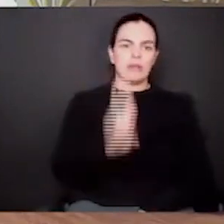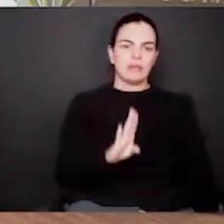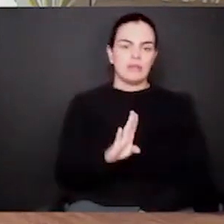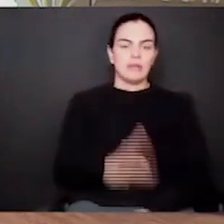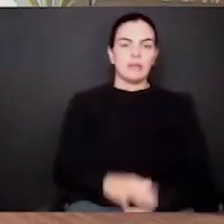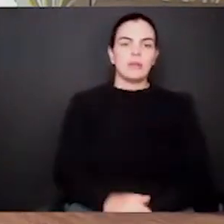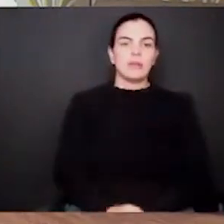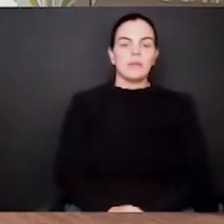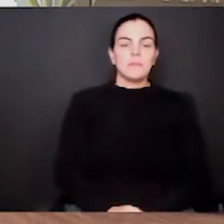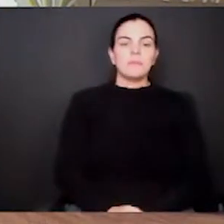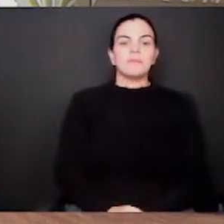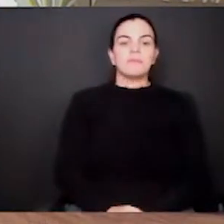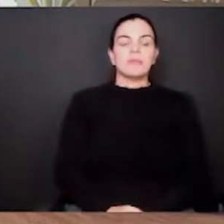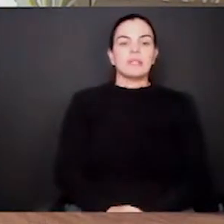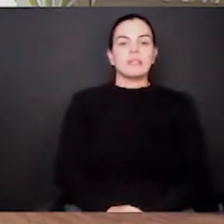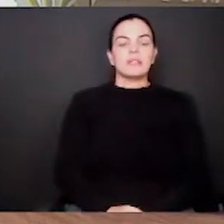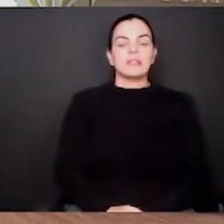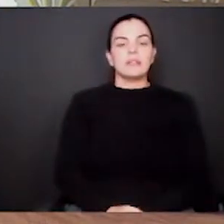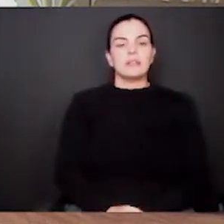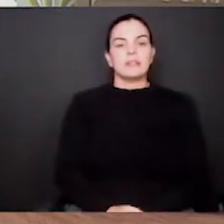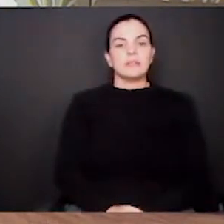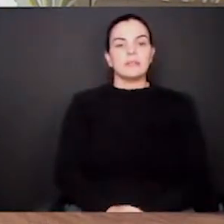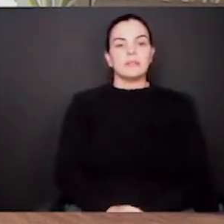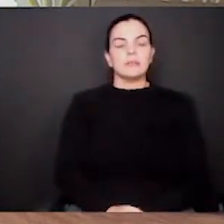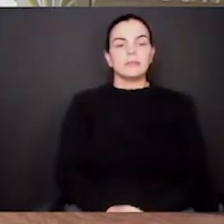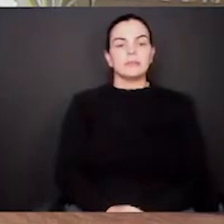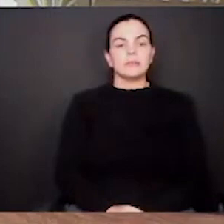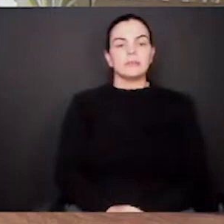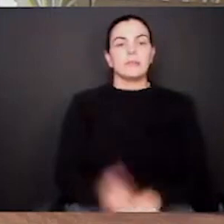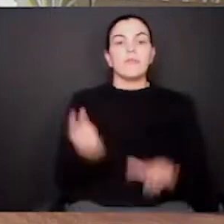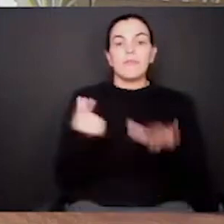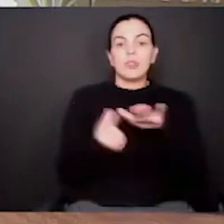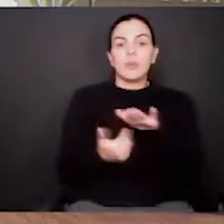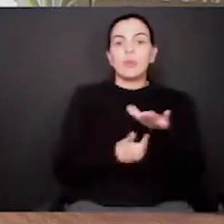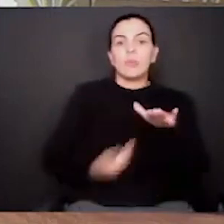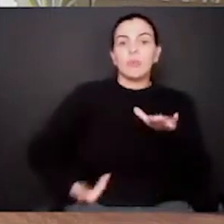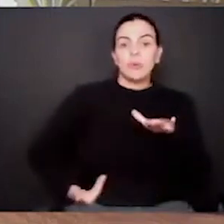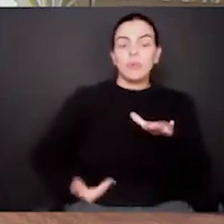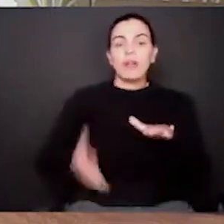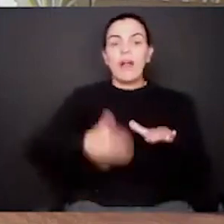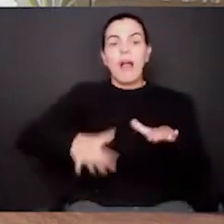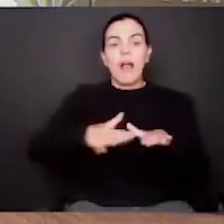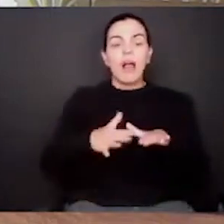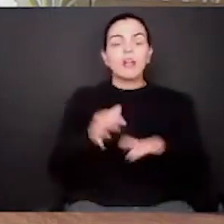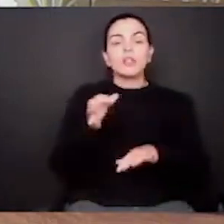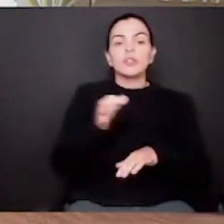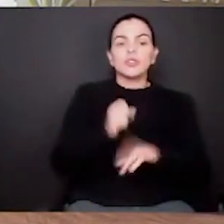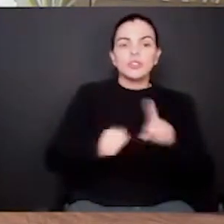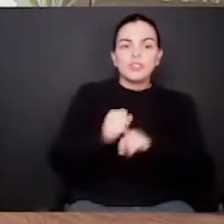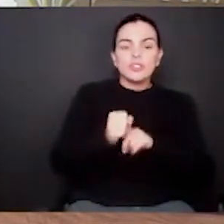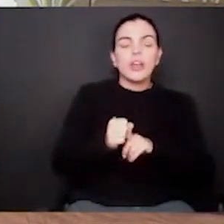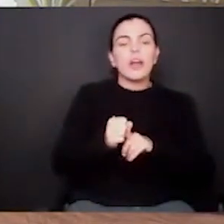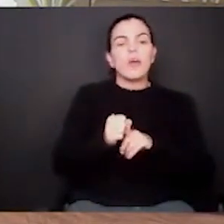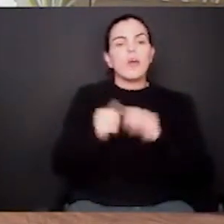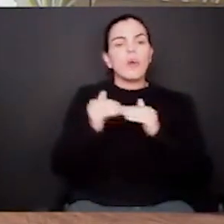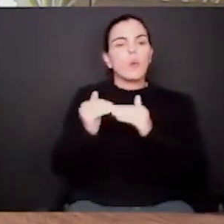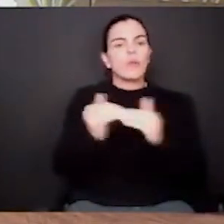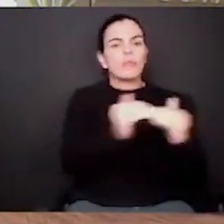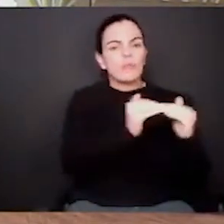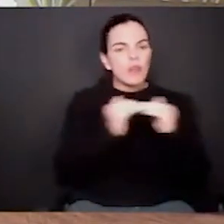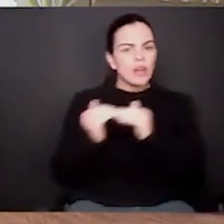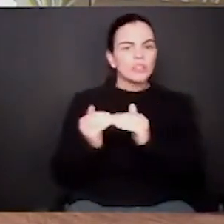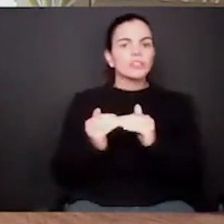O investimento público na promoção de justiça social, equidade e inclusão. Eu fiz questão de colocar isso aqui no texto da